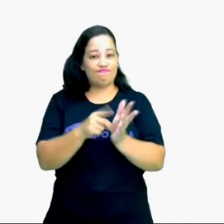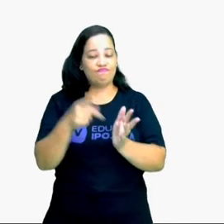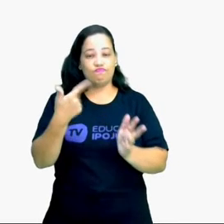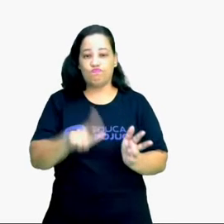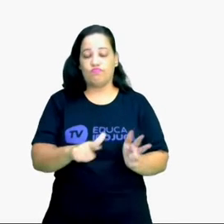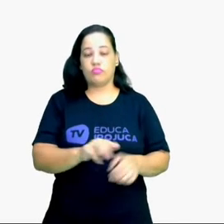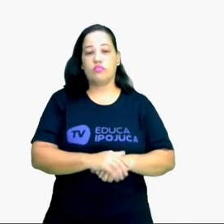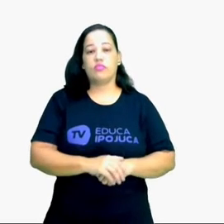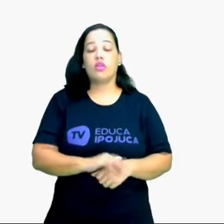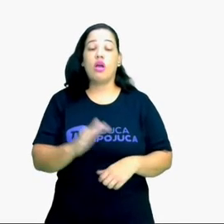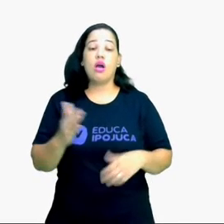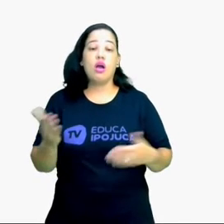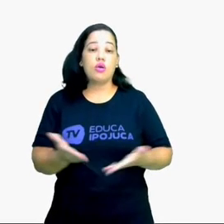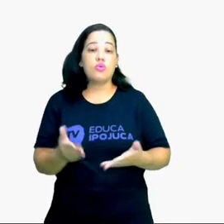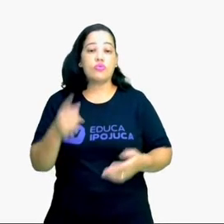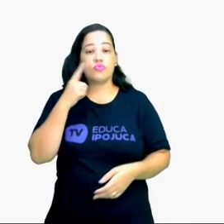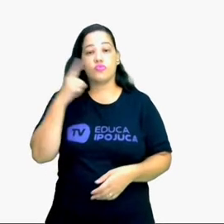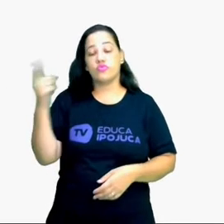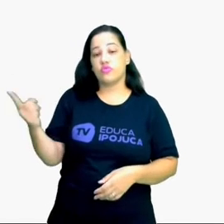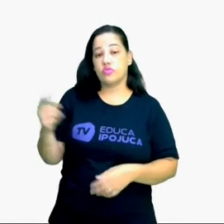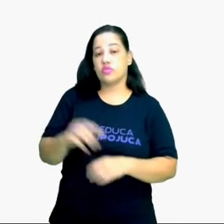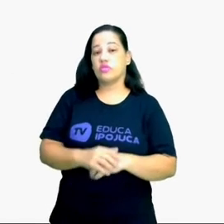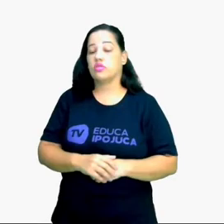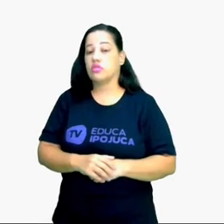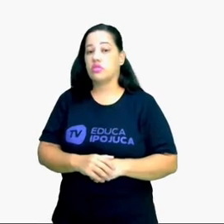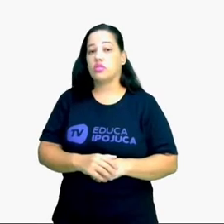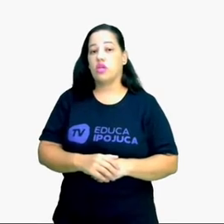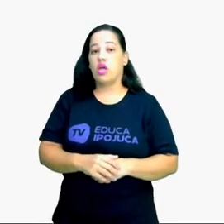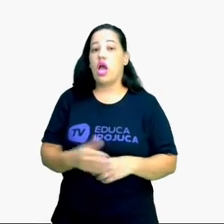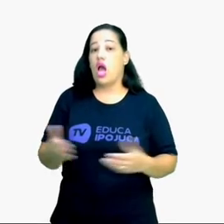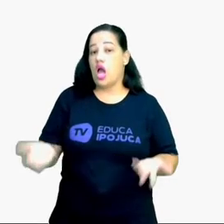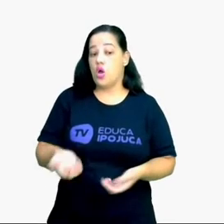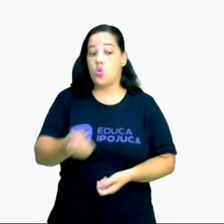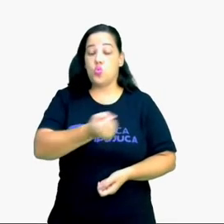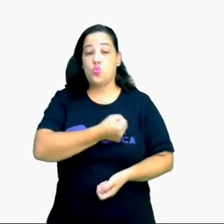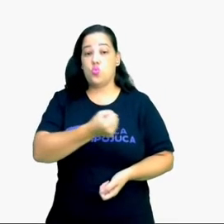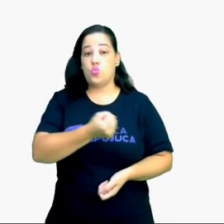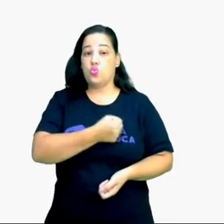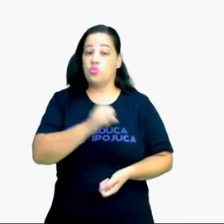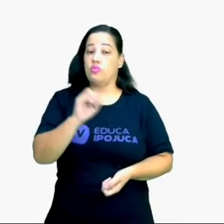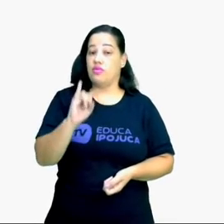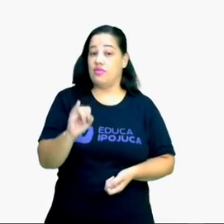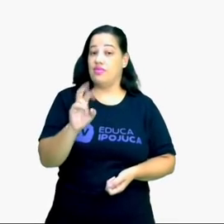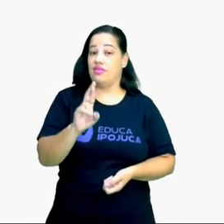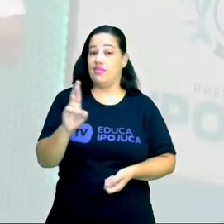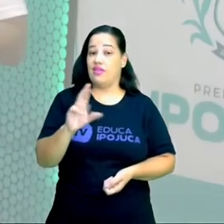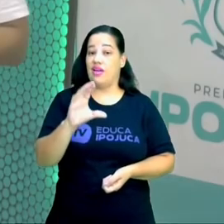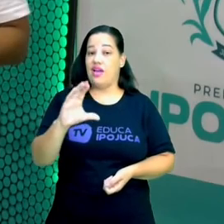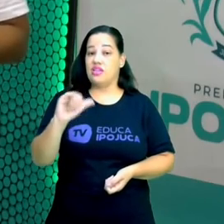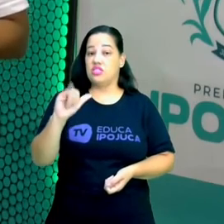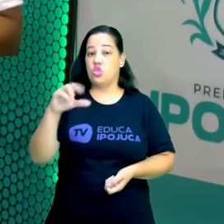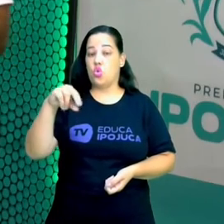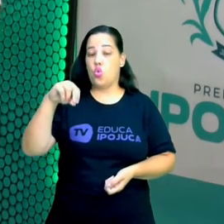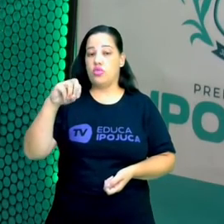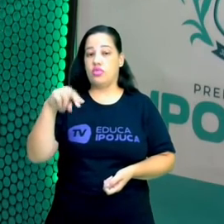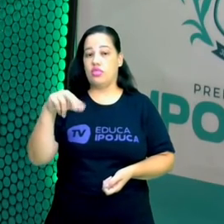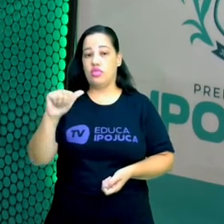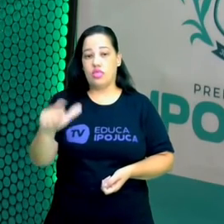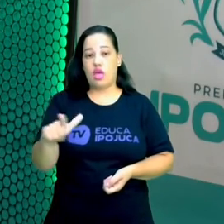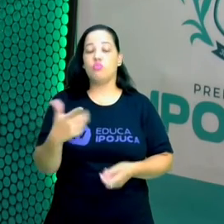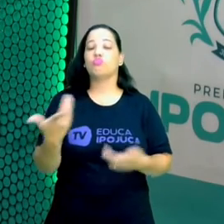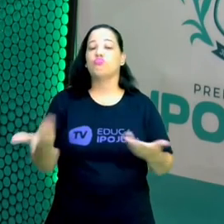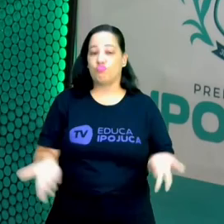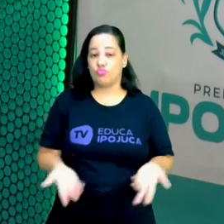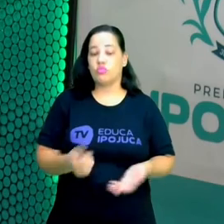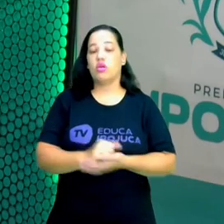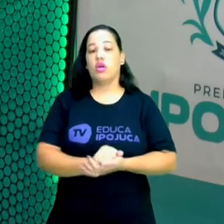de 3, vai dar um número racional, irracional. Existe uma raiz real, é